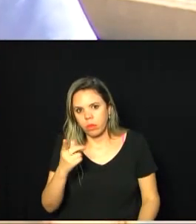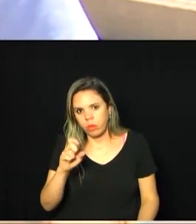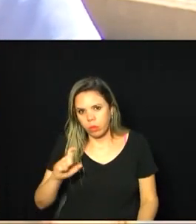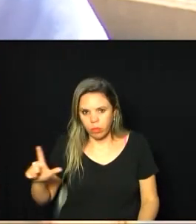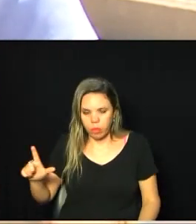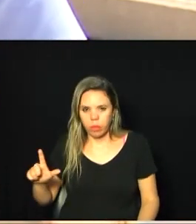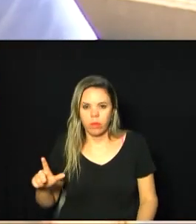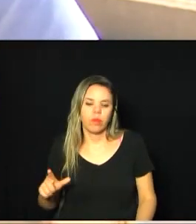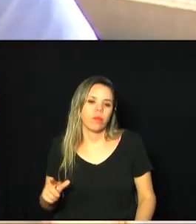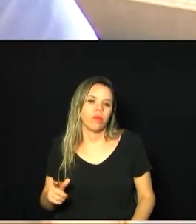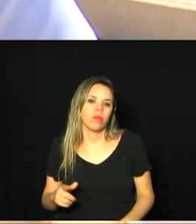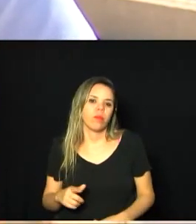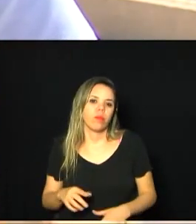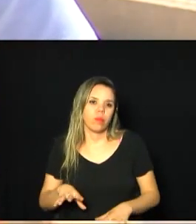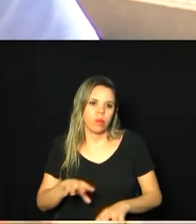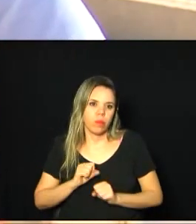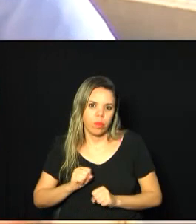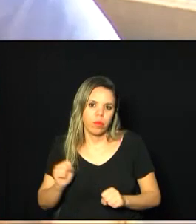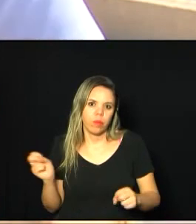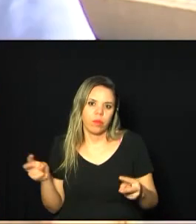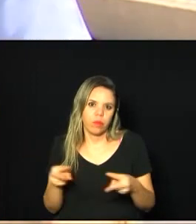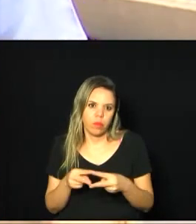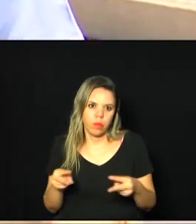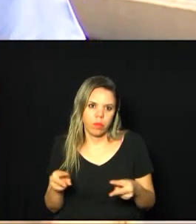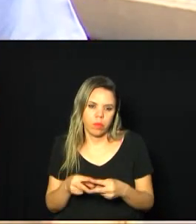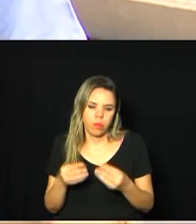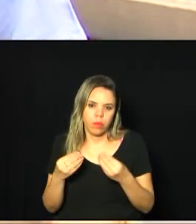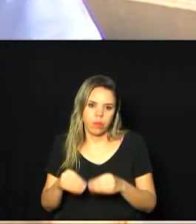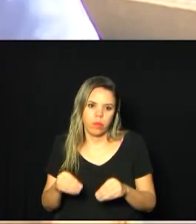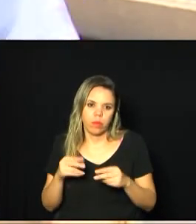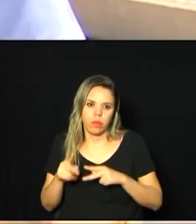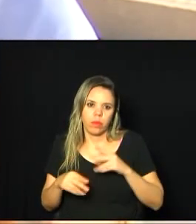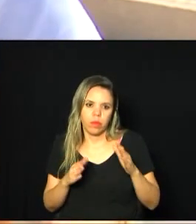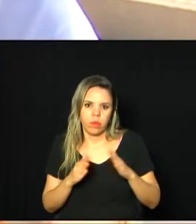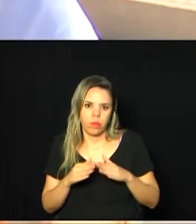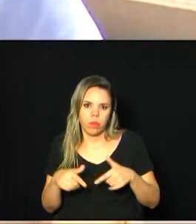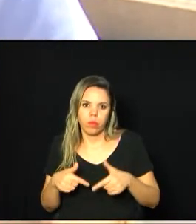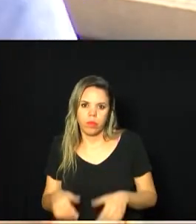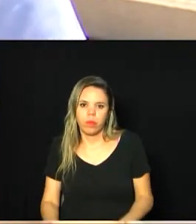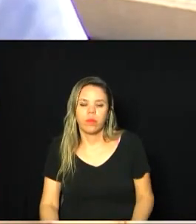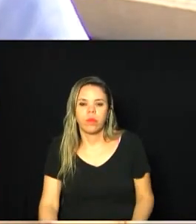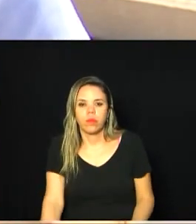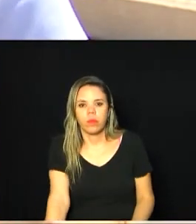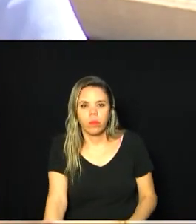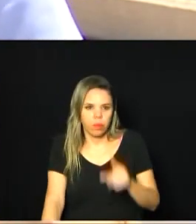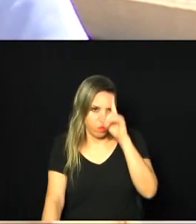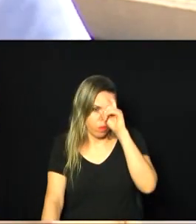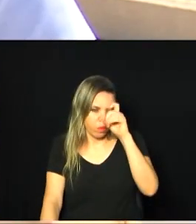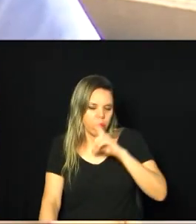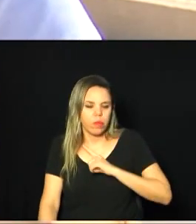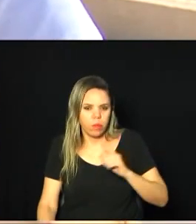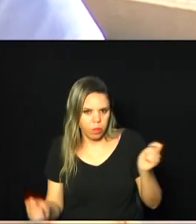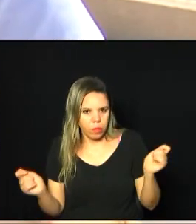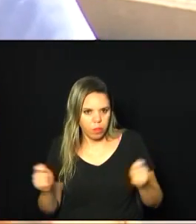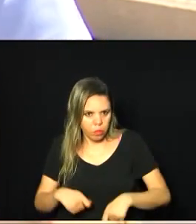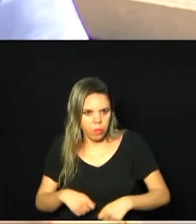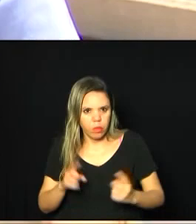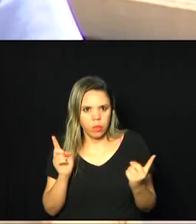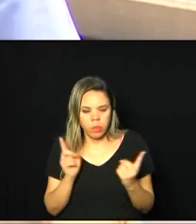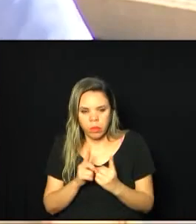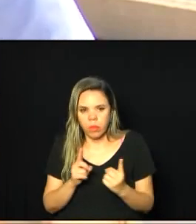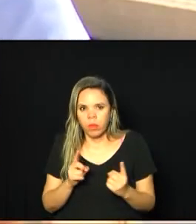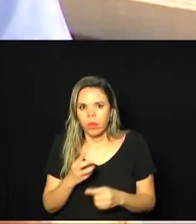que causaram uma contaminação em Paulínia, afetando moradores e trabalhadores. O hospital tem capacidade para